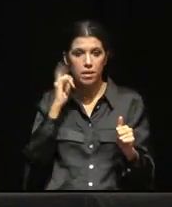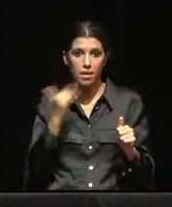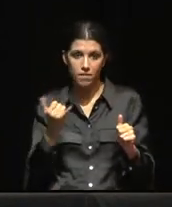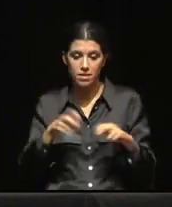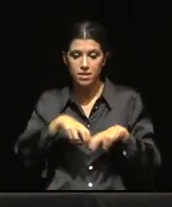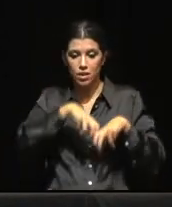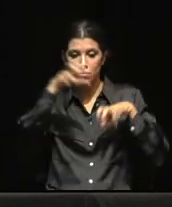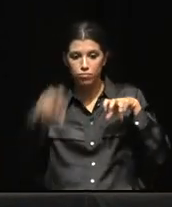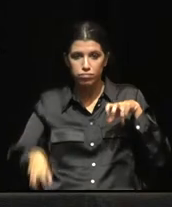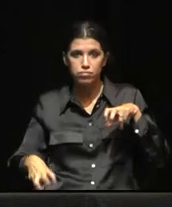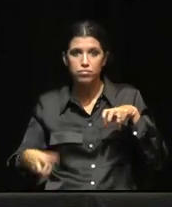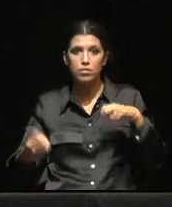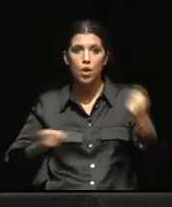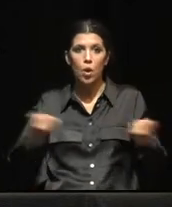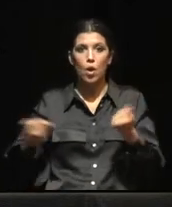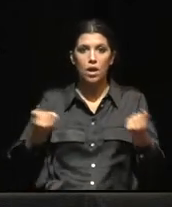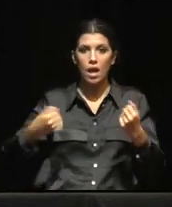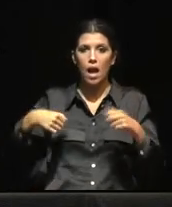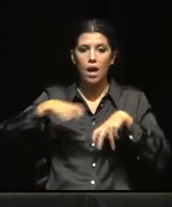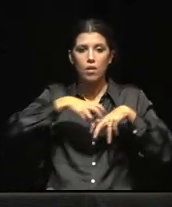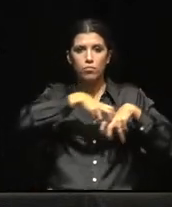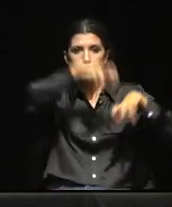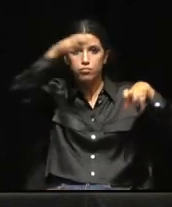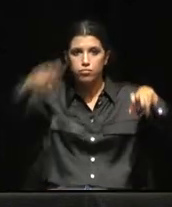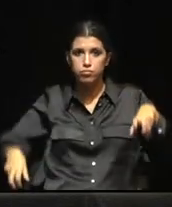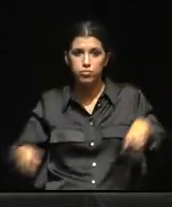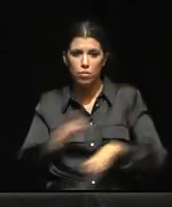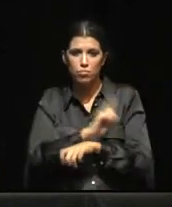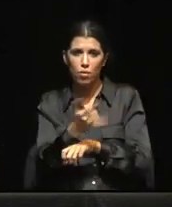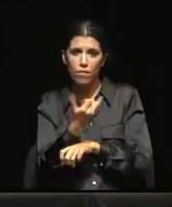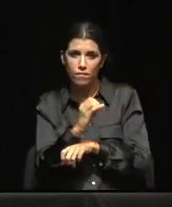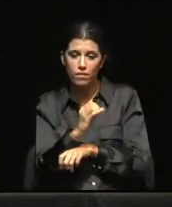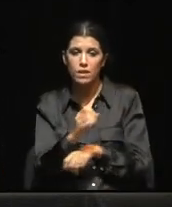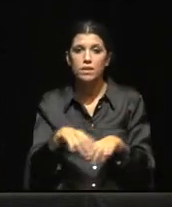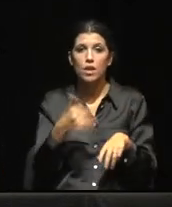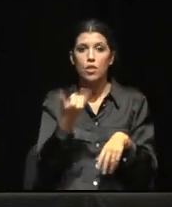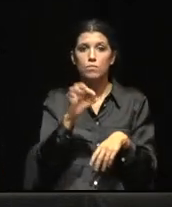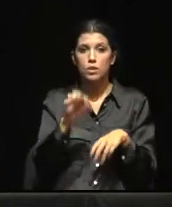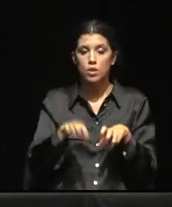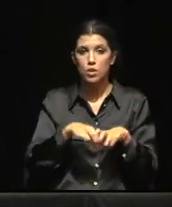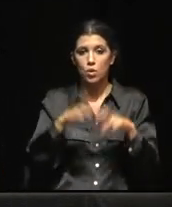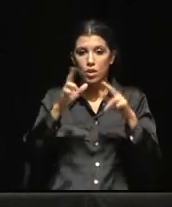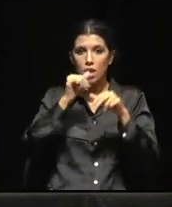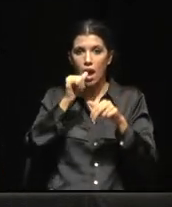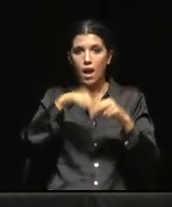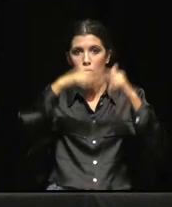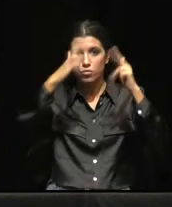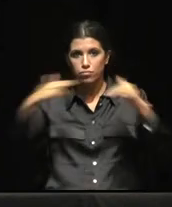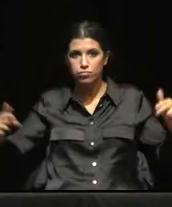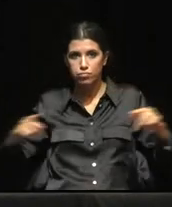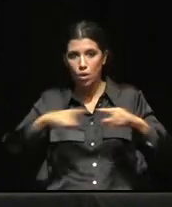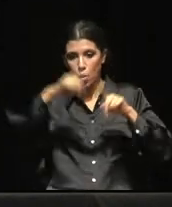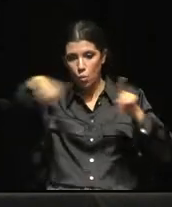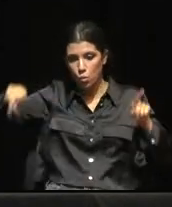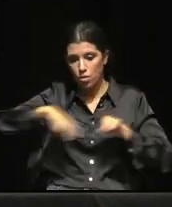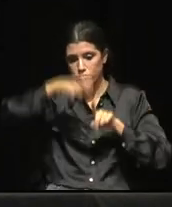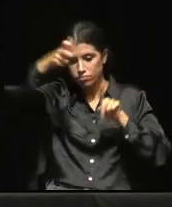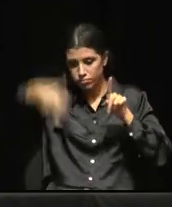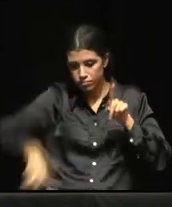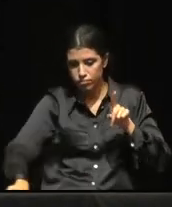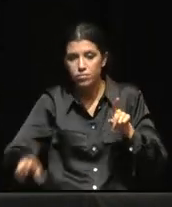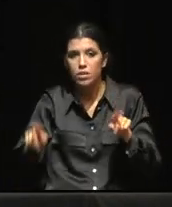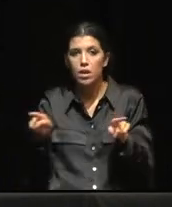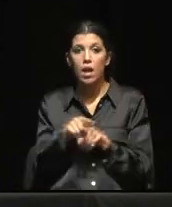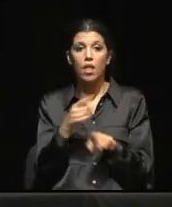20 km/h em outubro de 2008 saltou dos 65 M da do Aqueduto das águas Livres a 22 de Março de